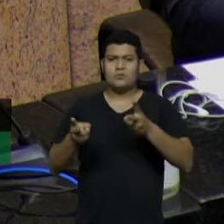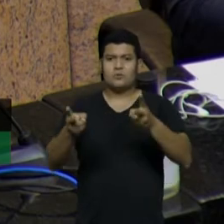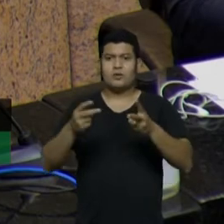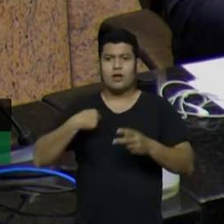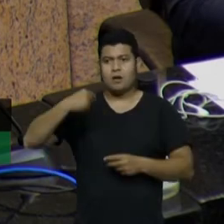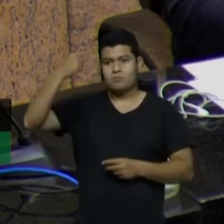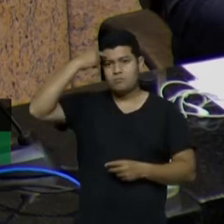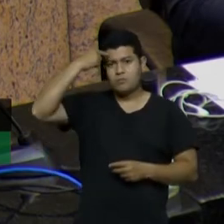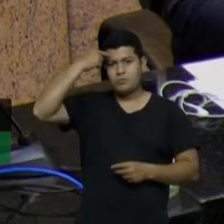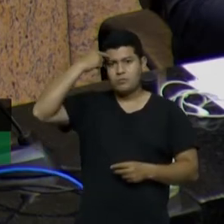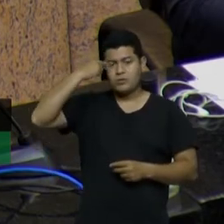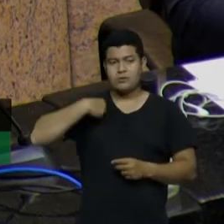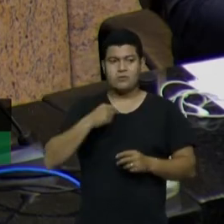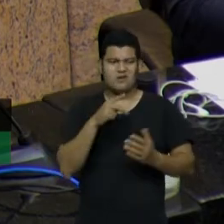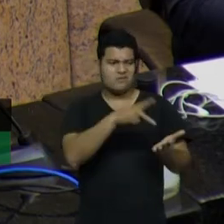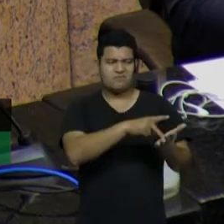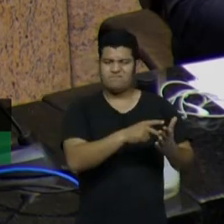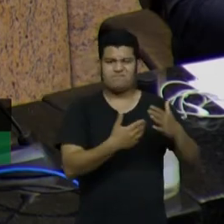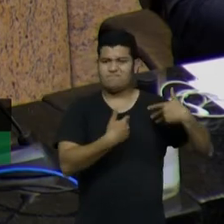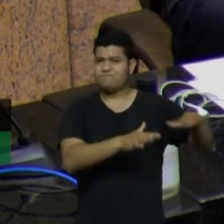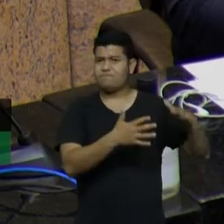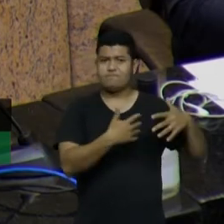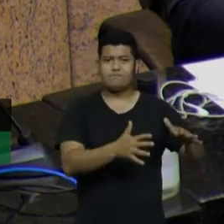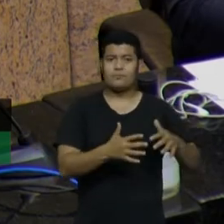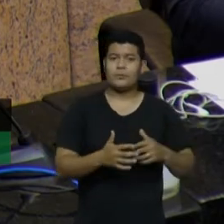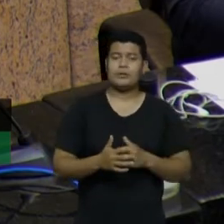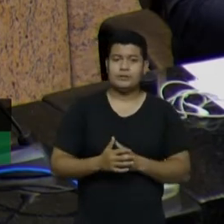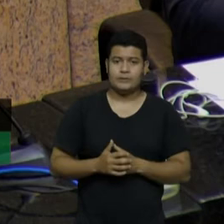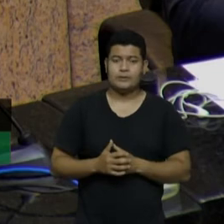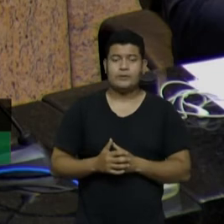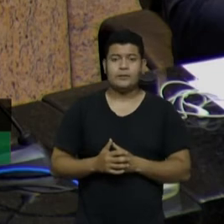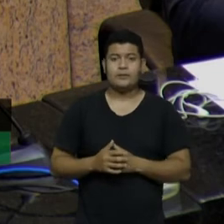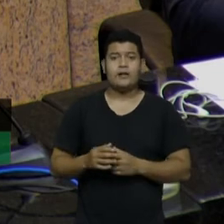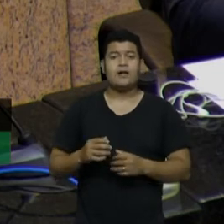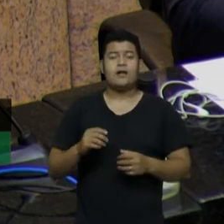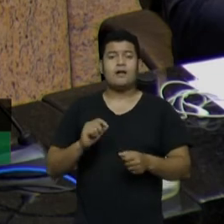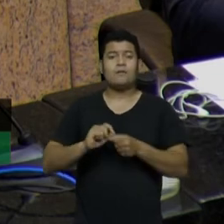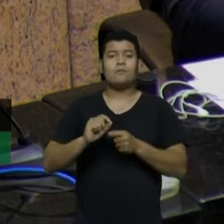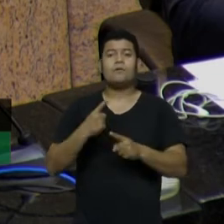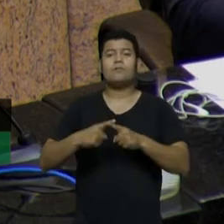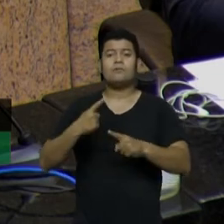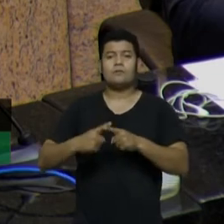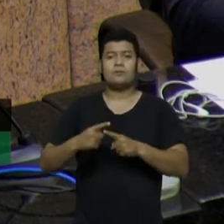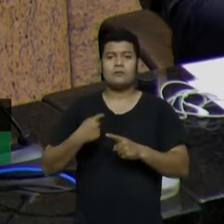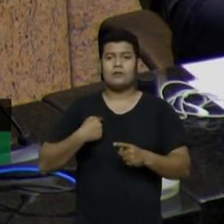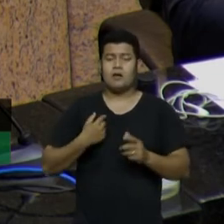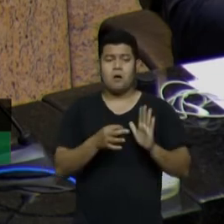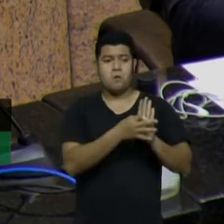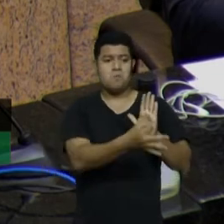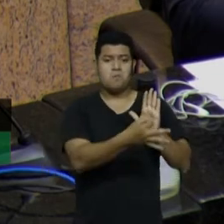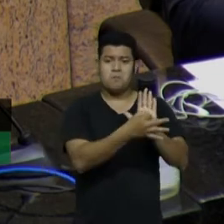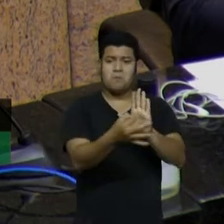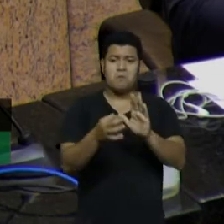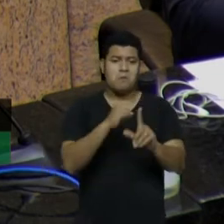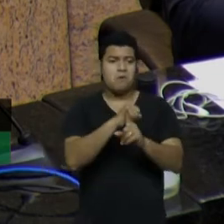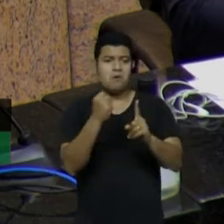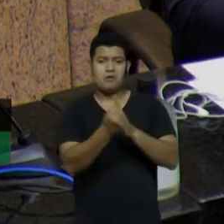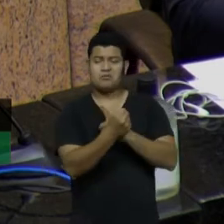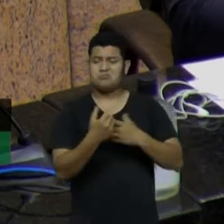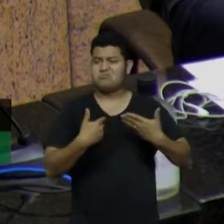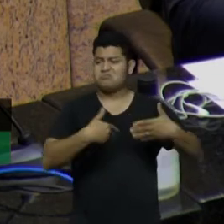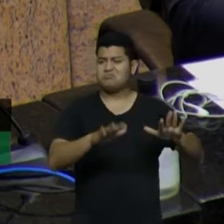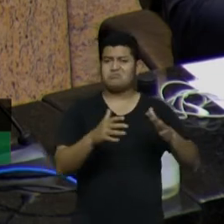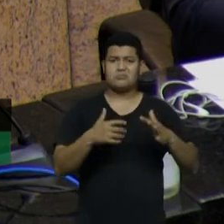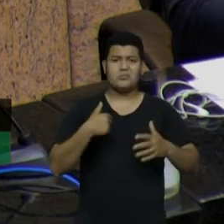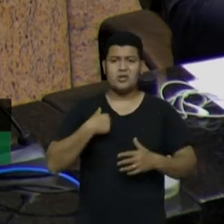brasileira e catarinense. Faz isso porque sabe que não precisa se importar com as opiniões da sociedade. Faz isso